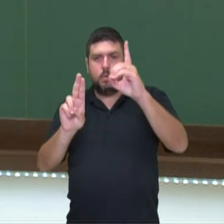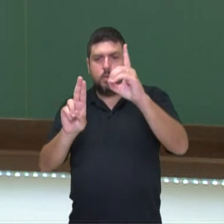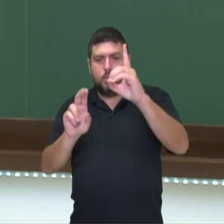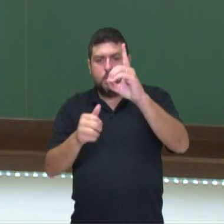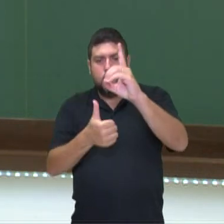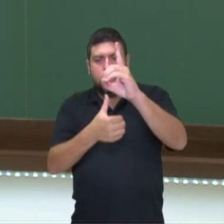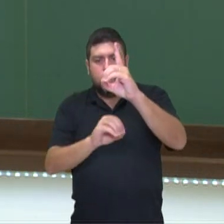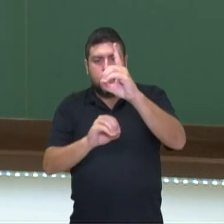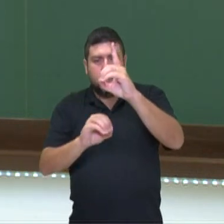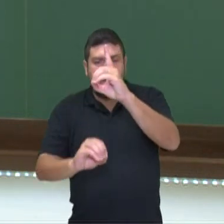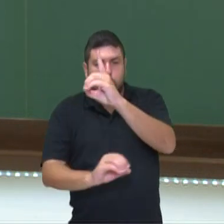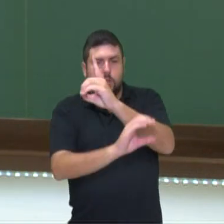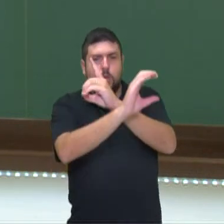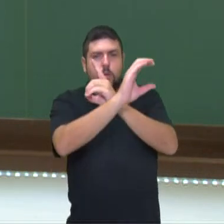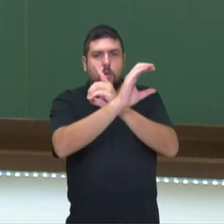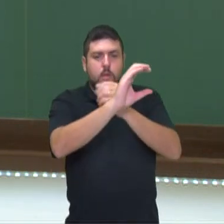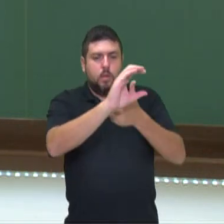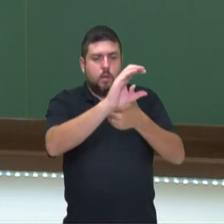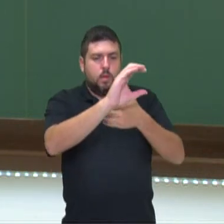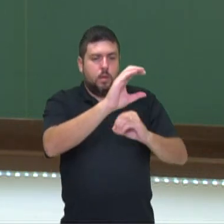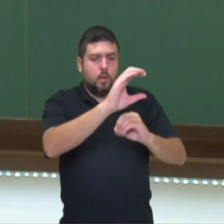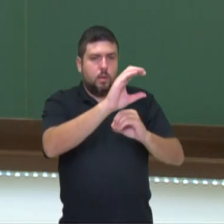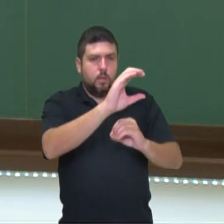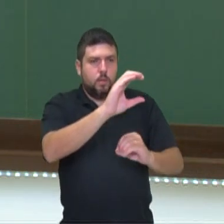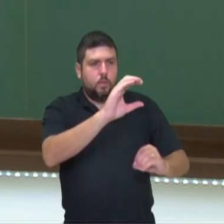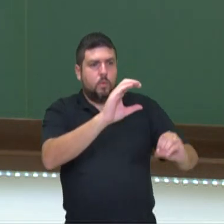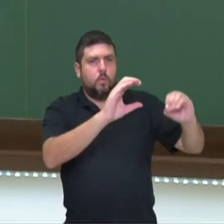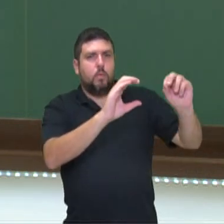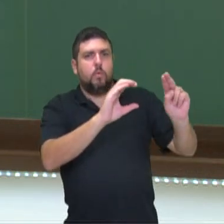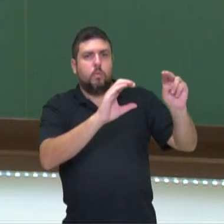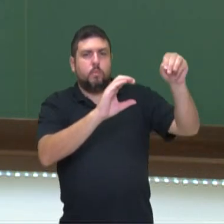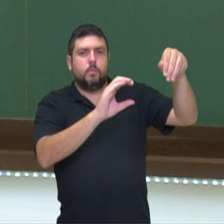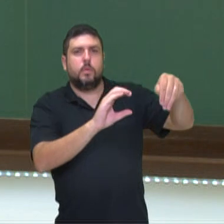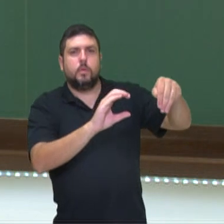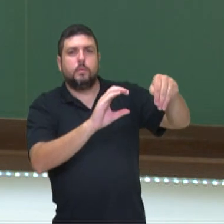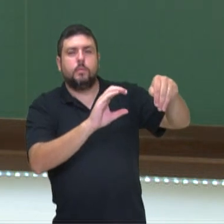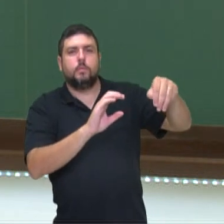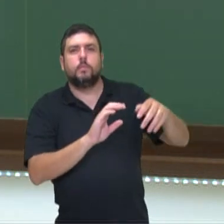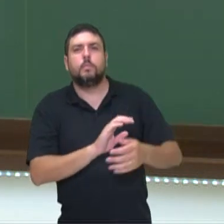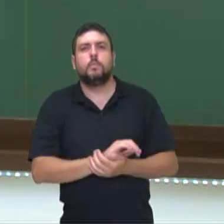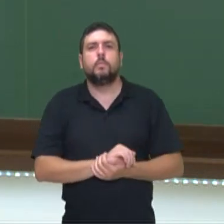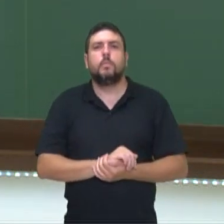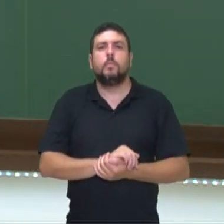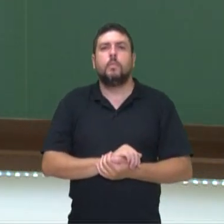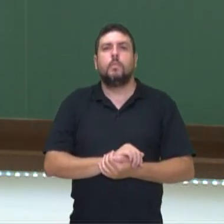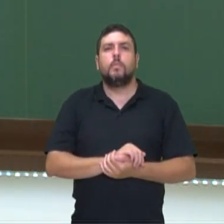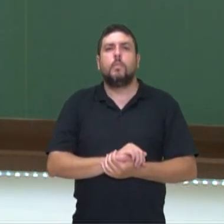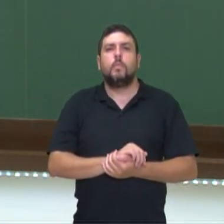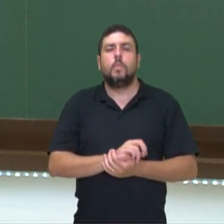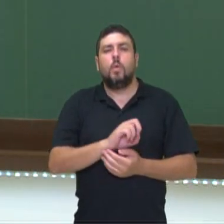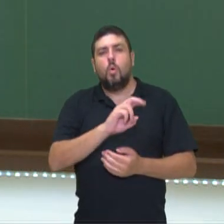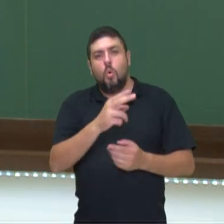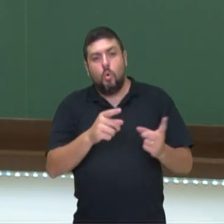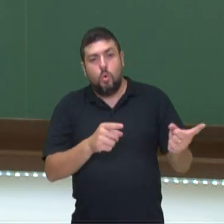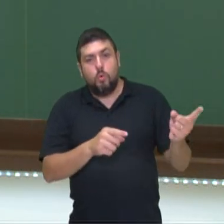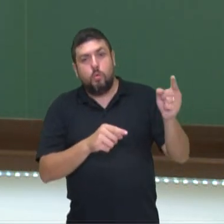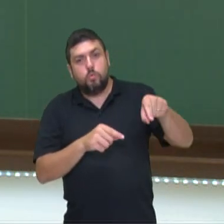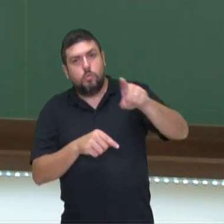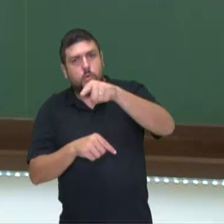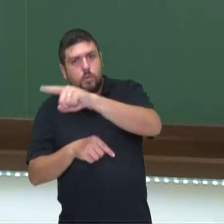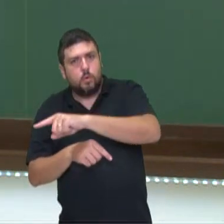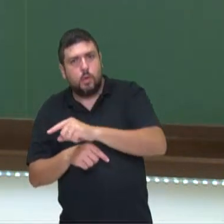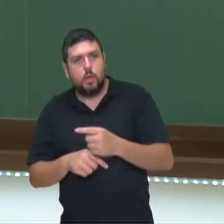10 dezenas. 10 centenas equivale a uma unidade de milhar, ou vice-versa. Uma unidade de